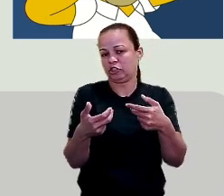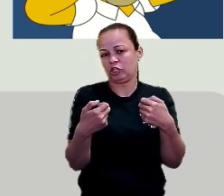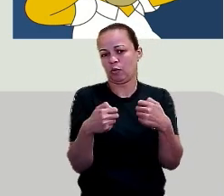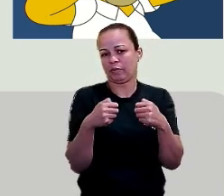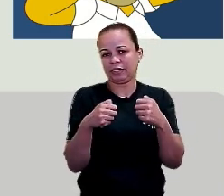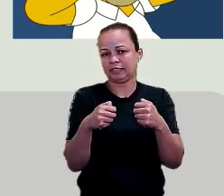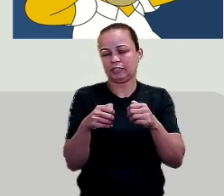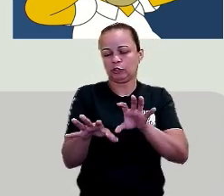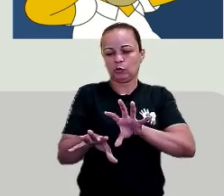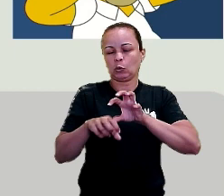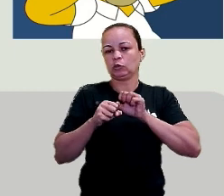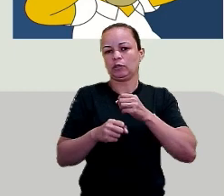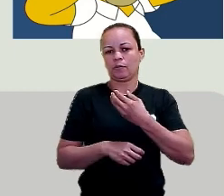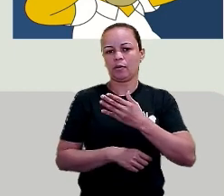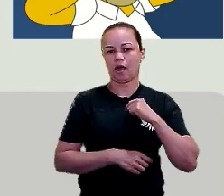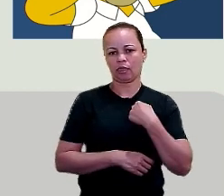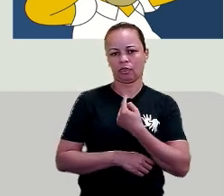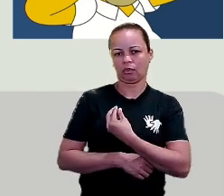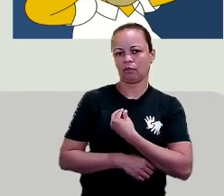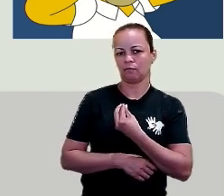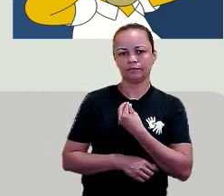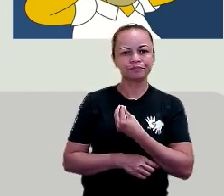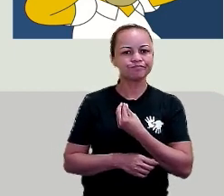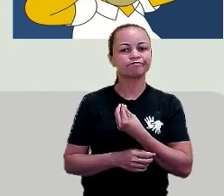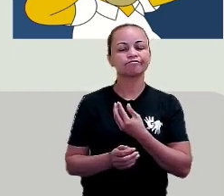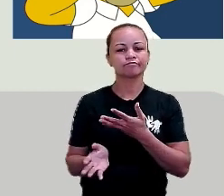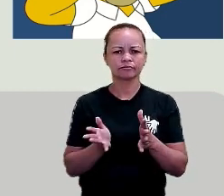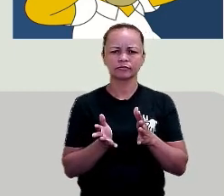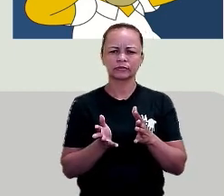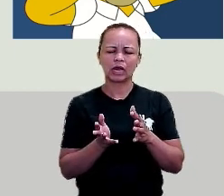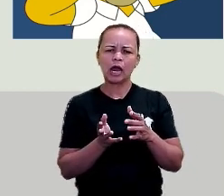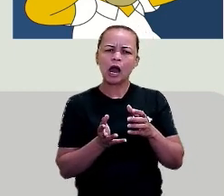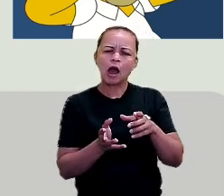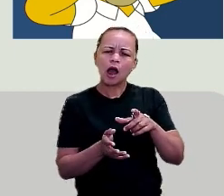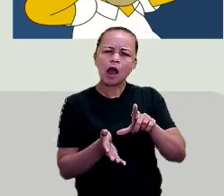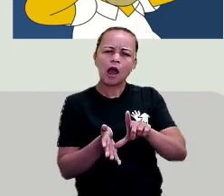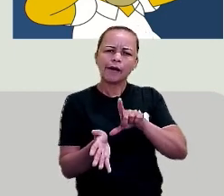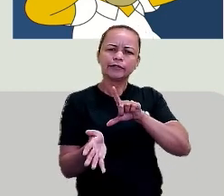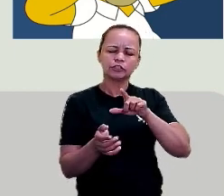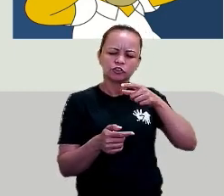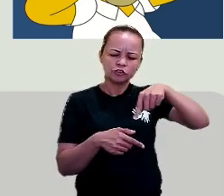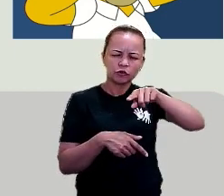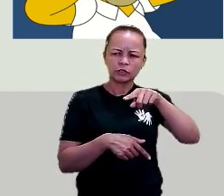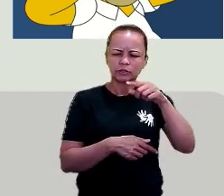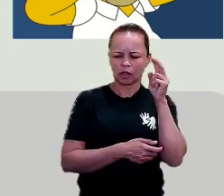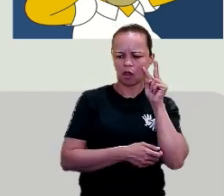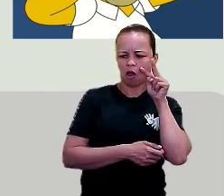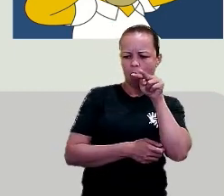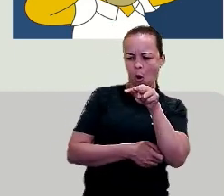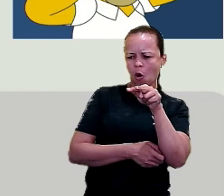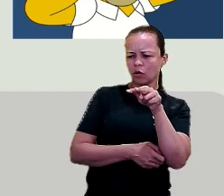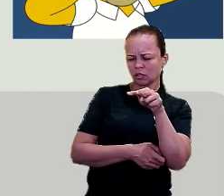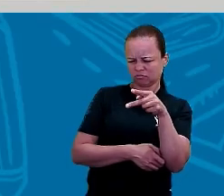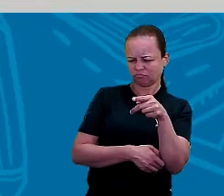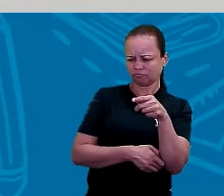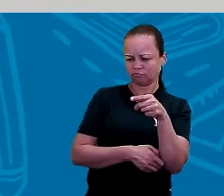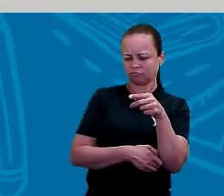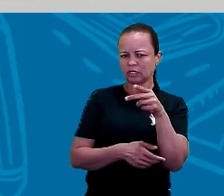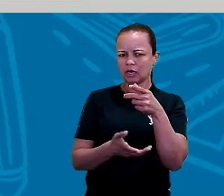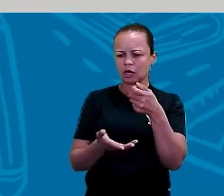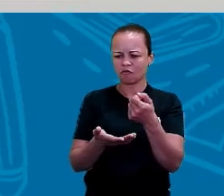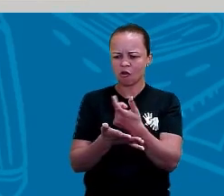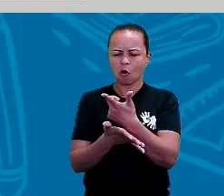de você consumir qualquer coisa, olhe para aquele produto e pense assim, ó, eu preciso disso